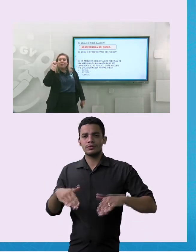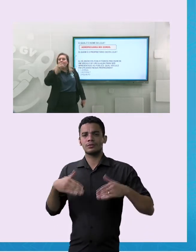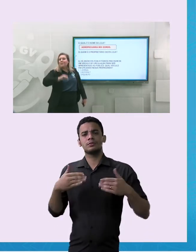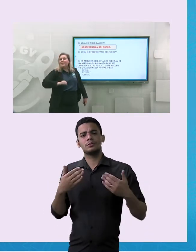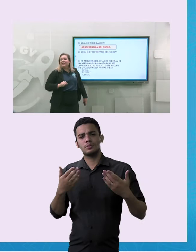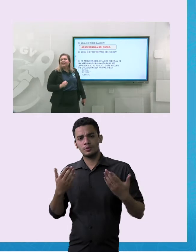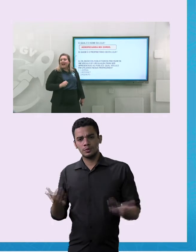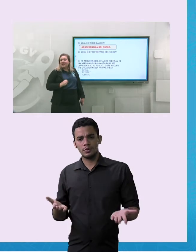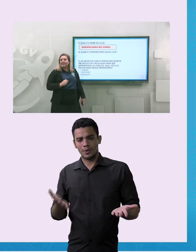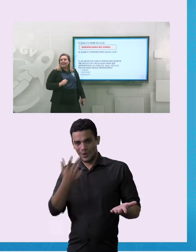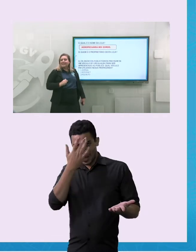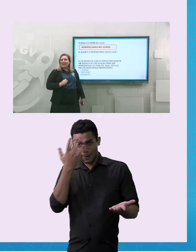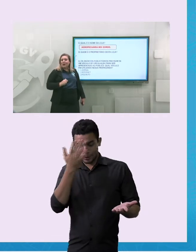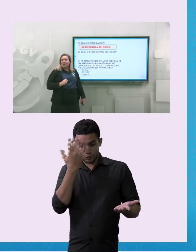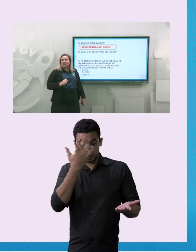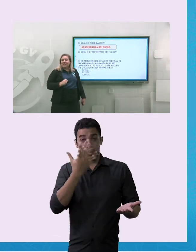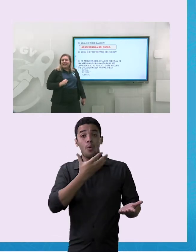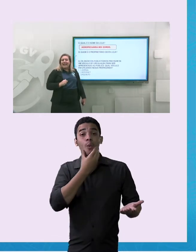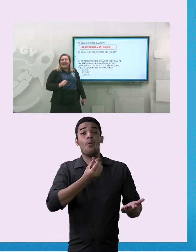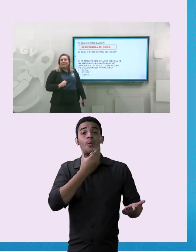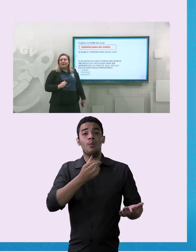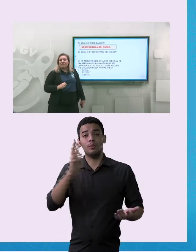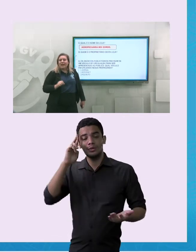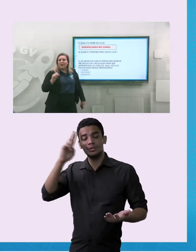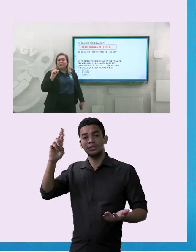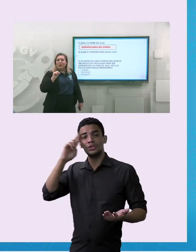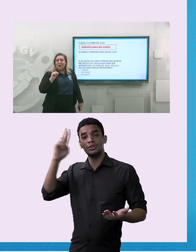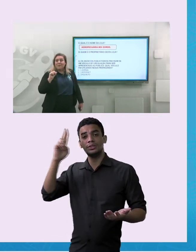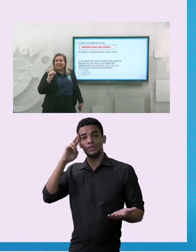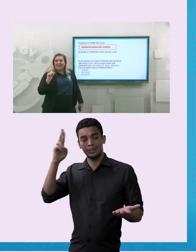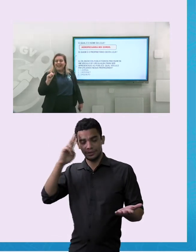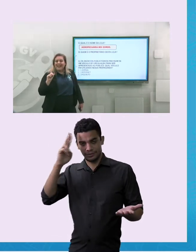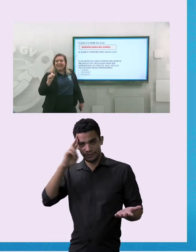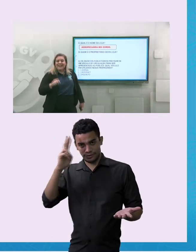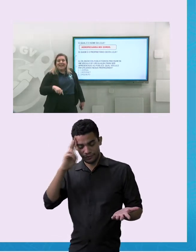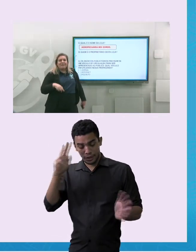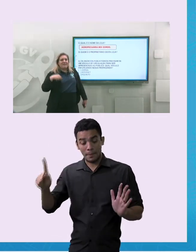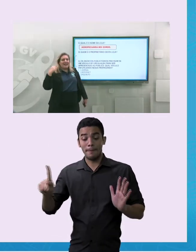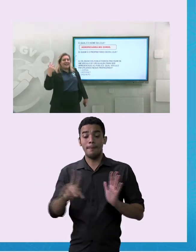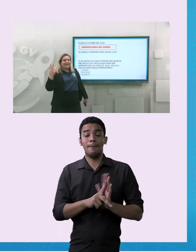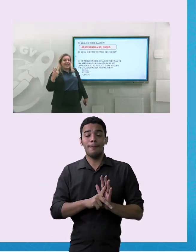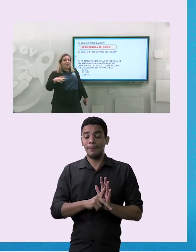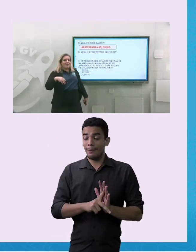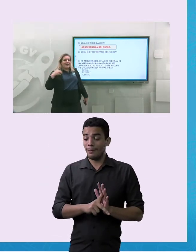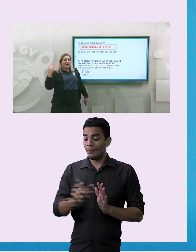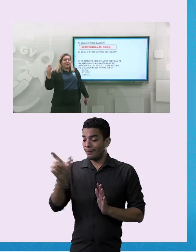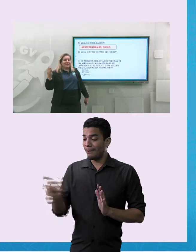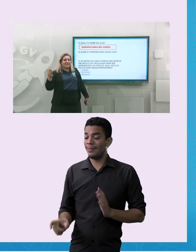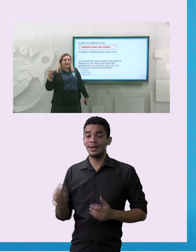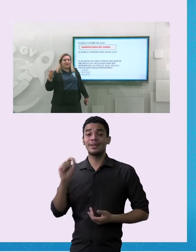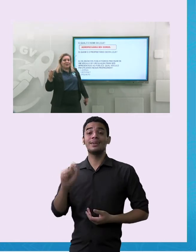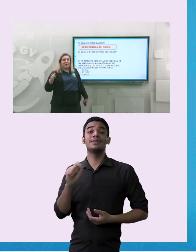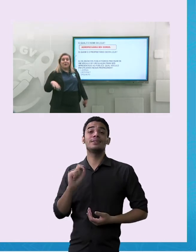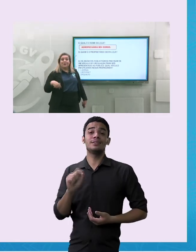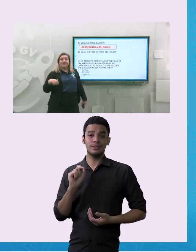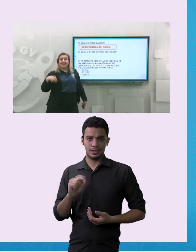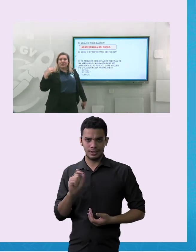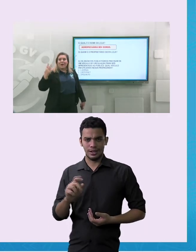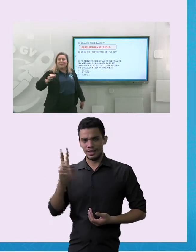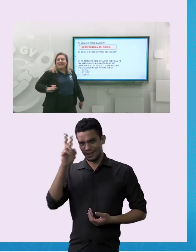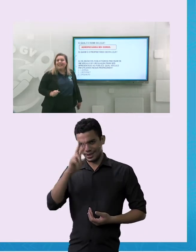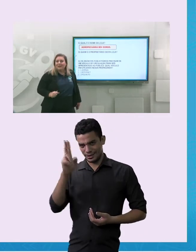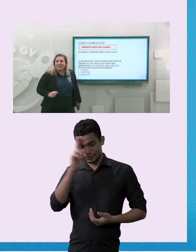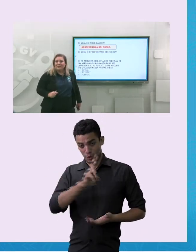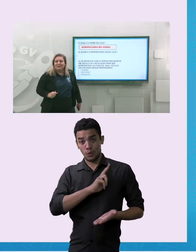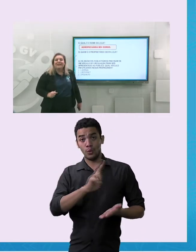o proprietário desta loja. Lembra que eu falei o nome dele e falei até como ele é conhecido, ou seja,